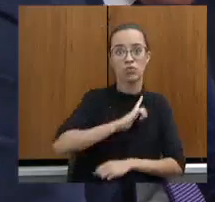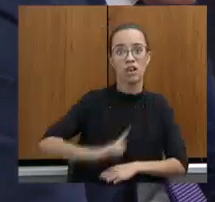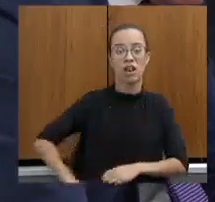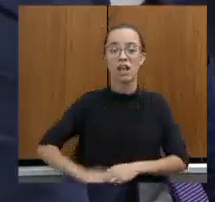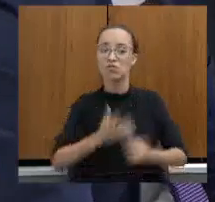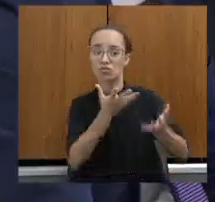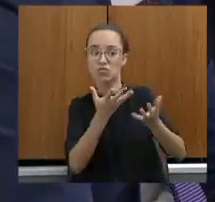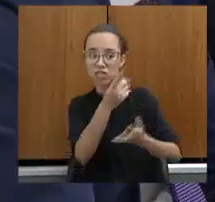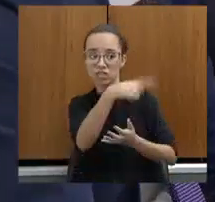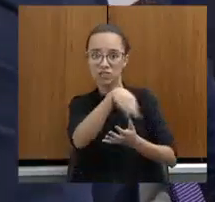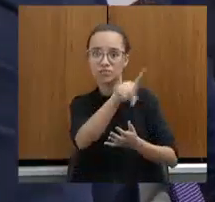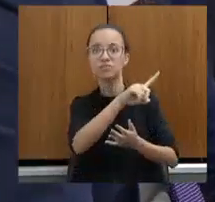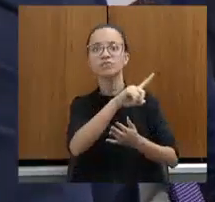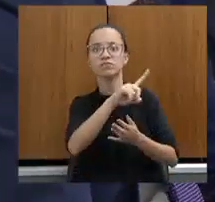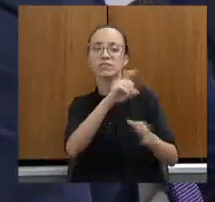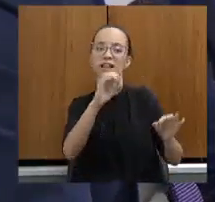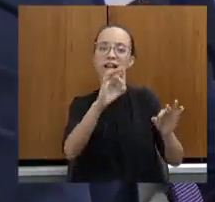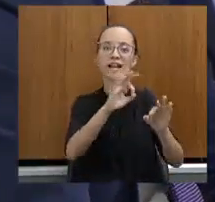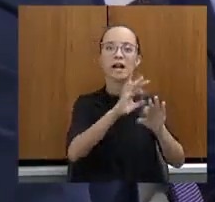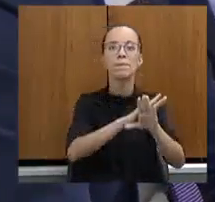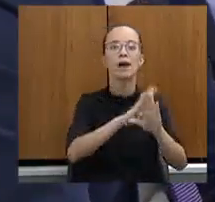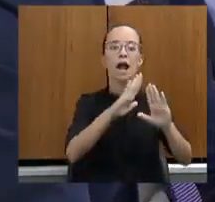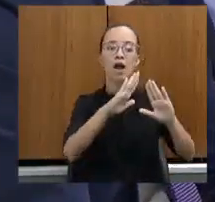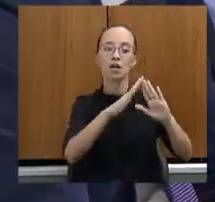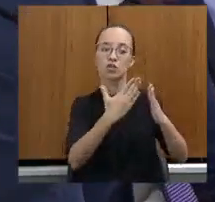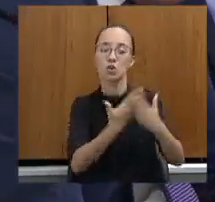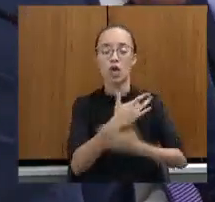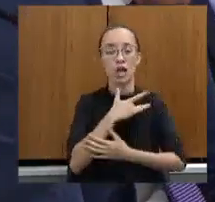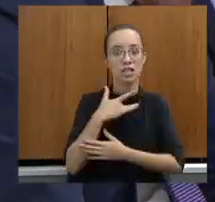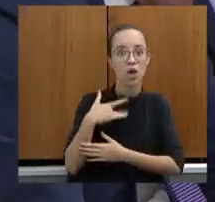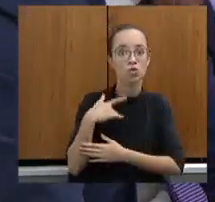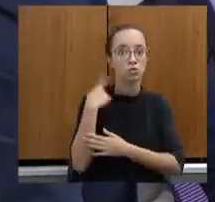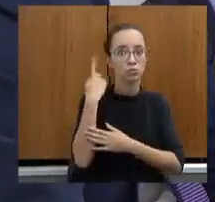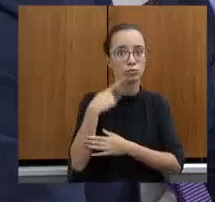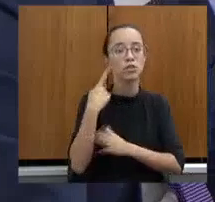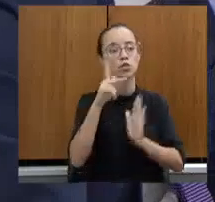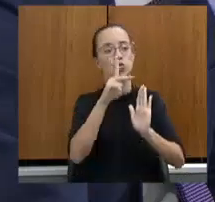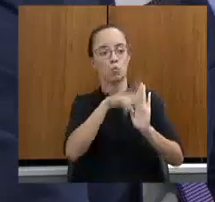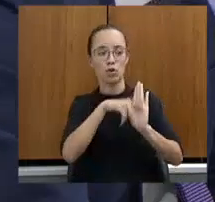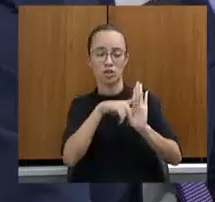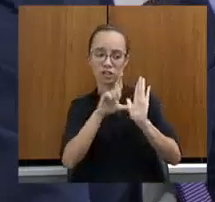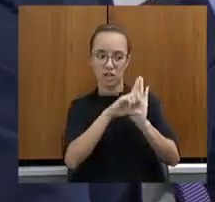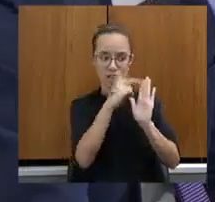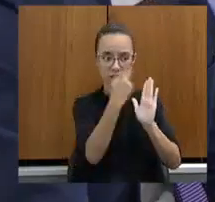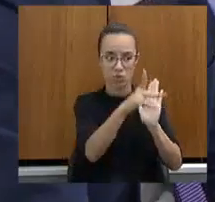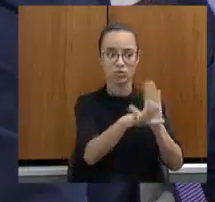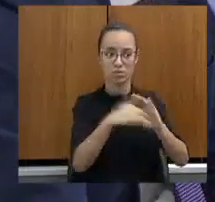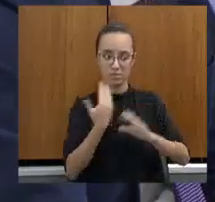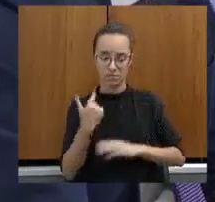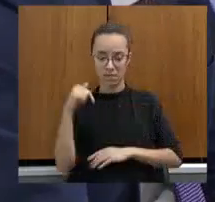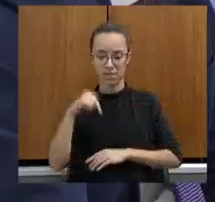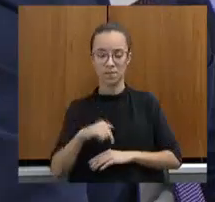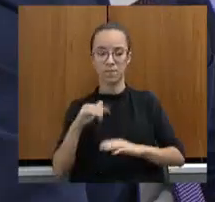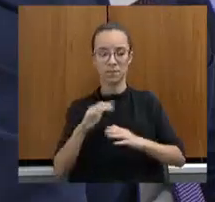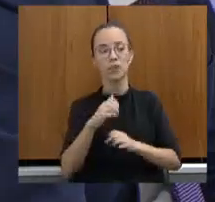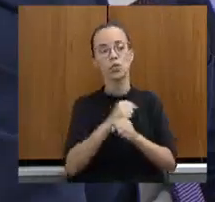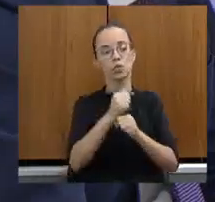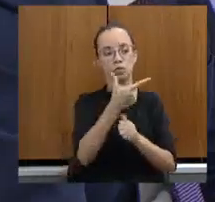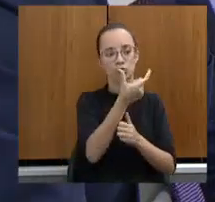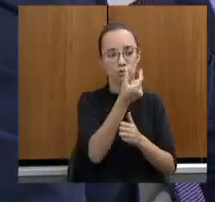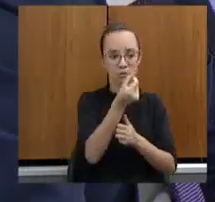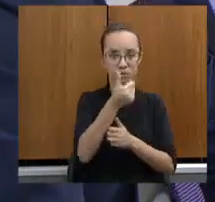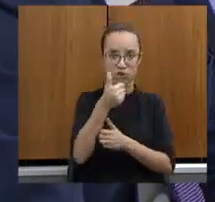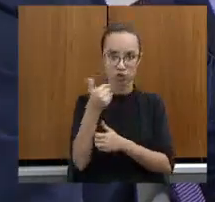queriam que fizessem acabasse com a escola de saúde pública no projeto Lei que vocês enviaram para cá em 2021